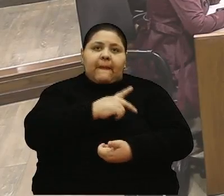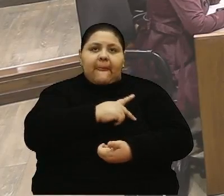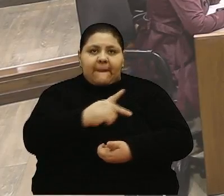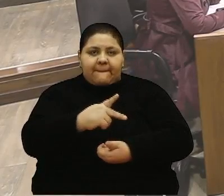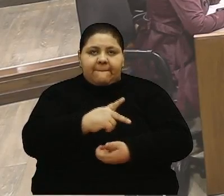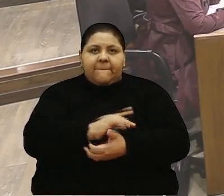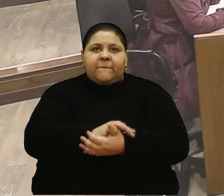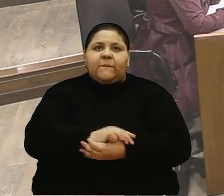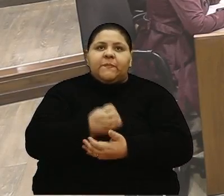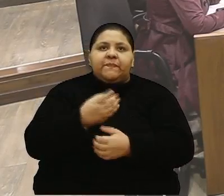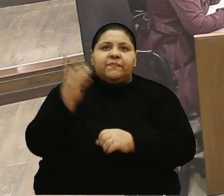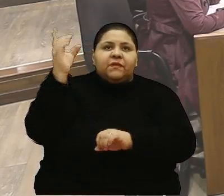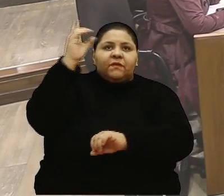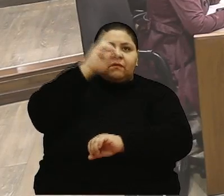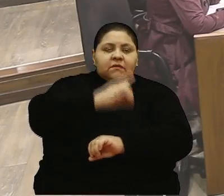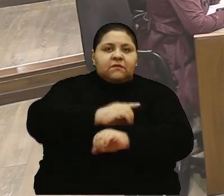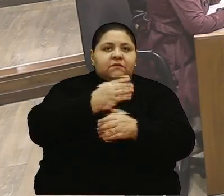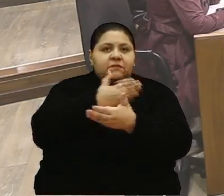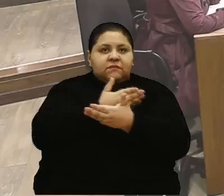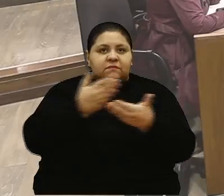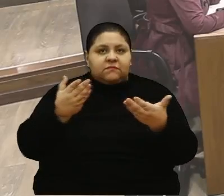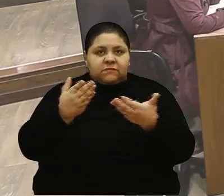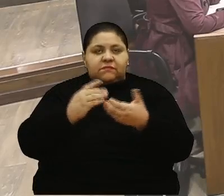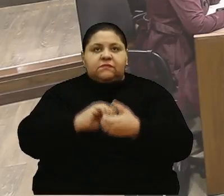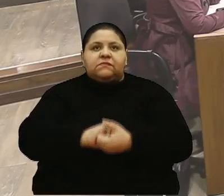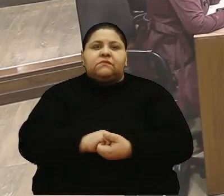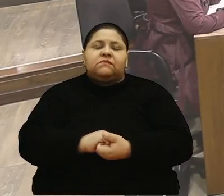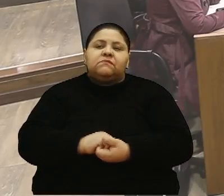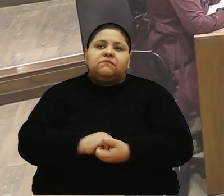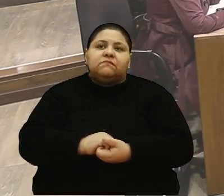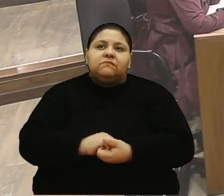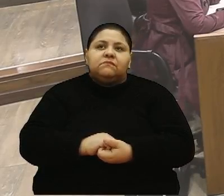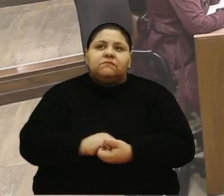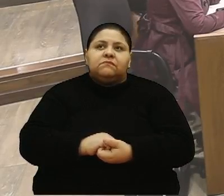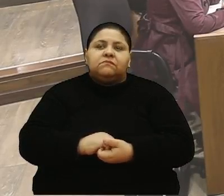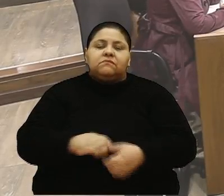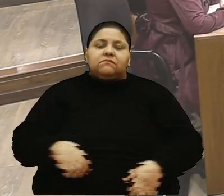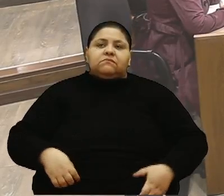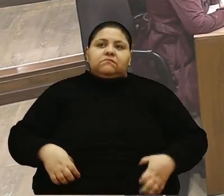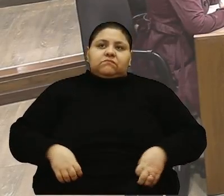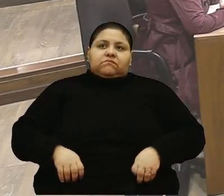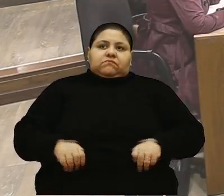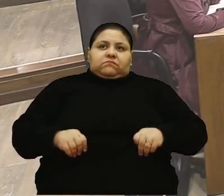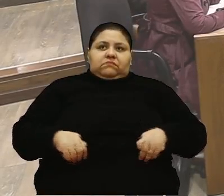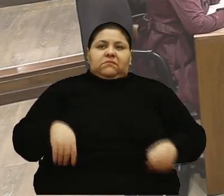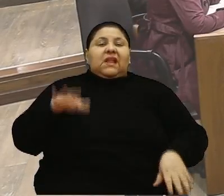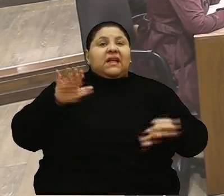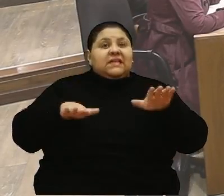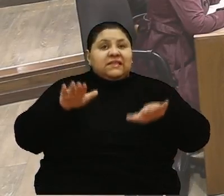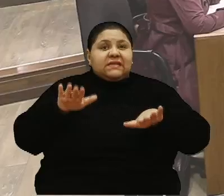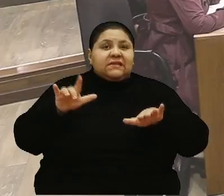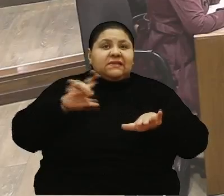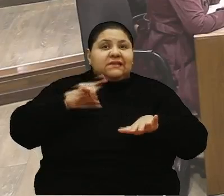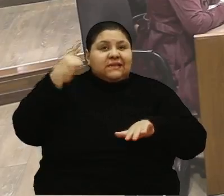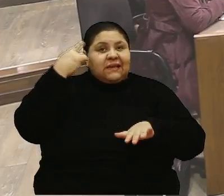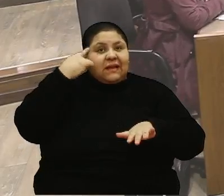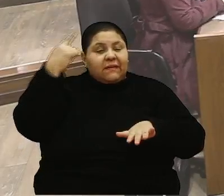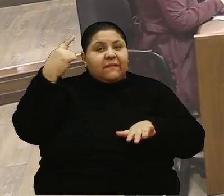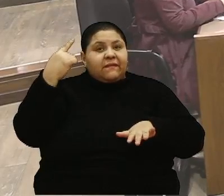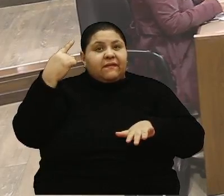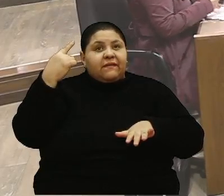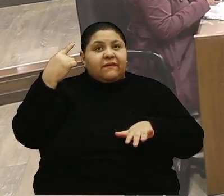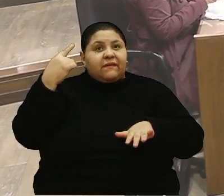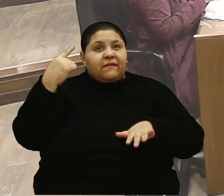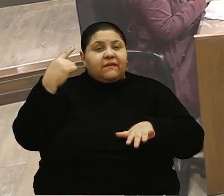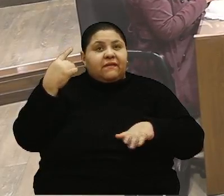Presidente, bom dia ao senhor, aos nobres pares. E às vezes tem que pensar em fazer uma licitação para ocupar uma